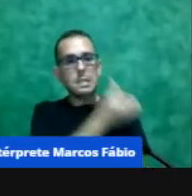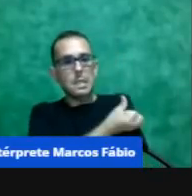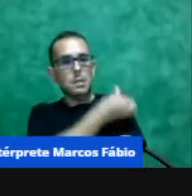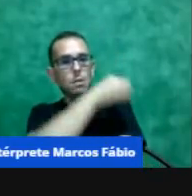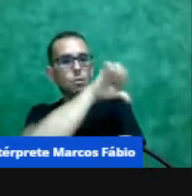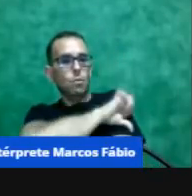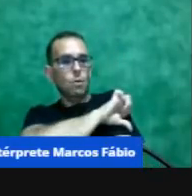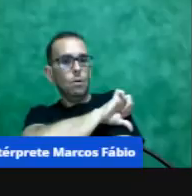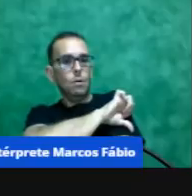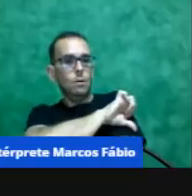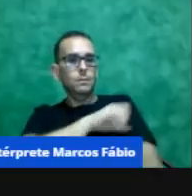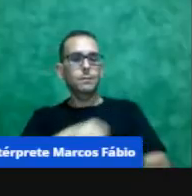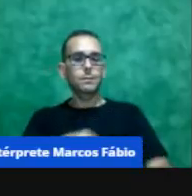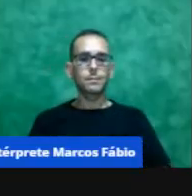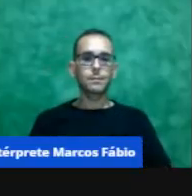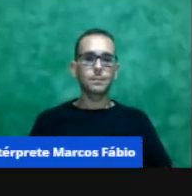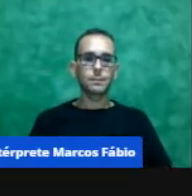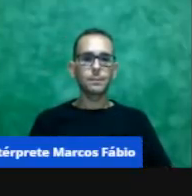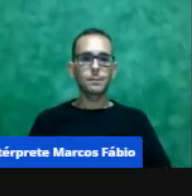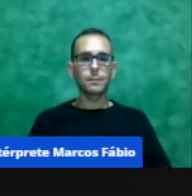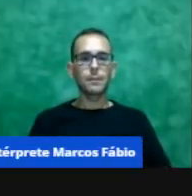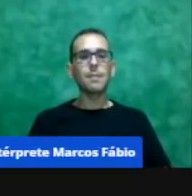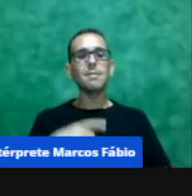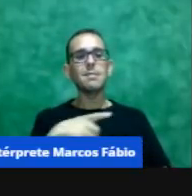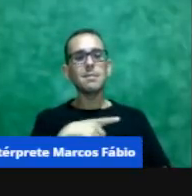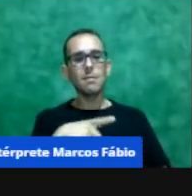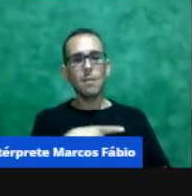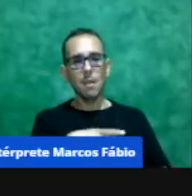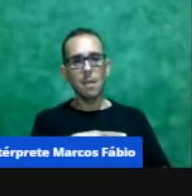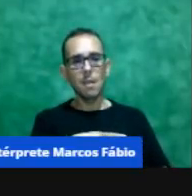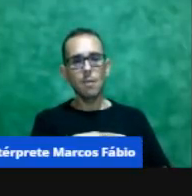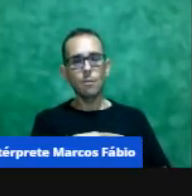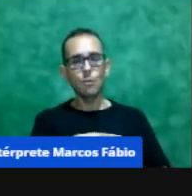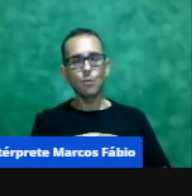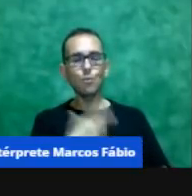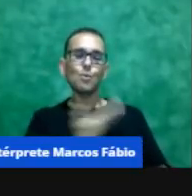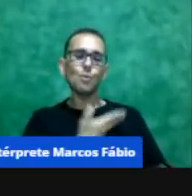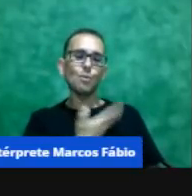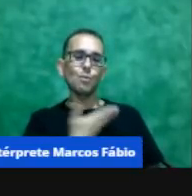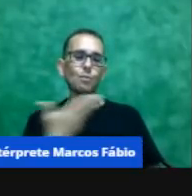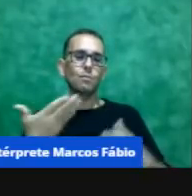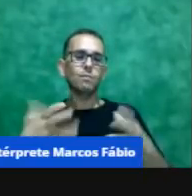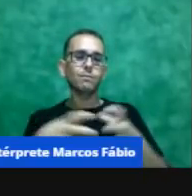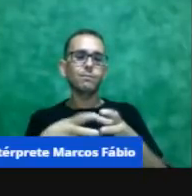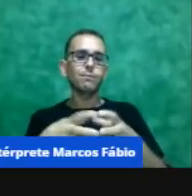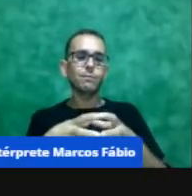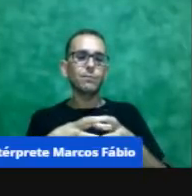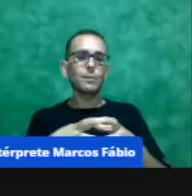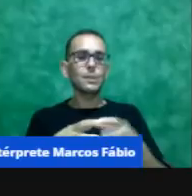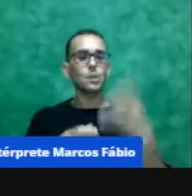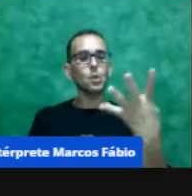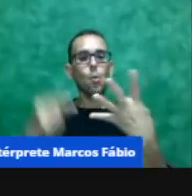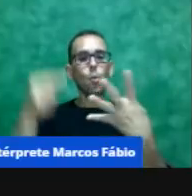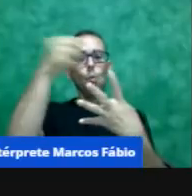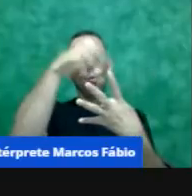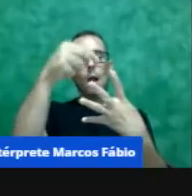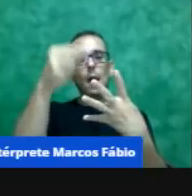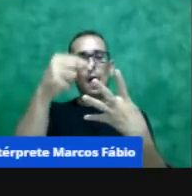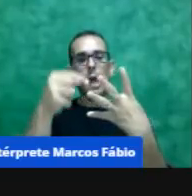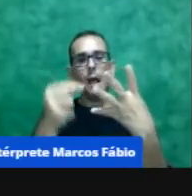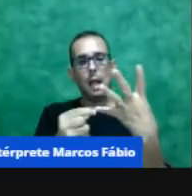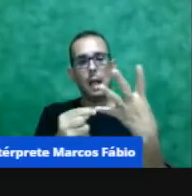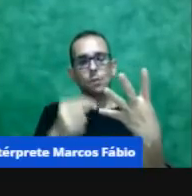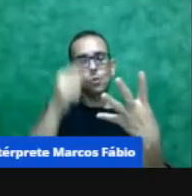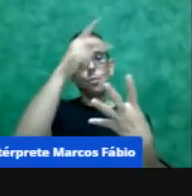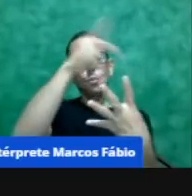ano. Nós tivemos a parceria, né, desses 4 professores, o professor Varley